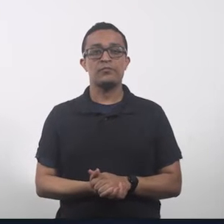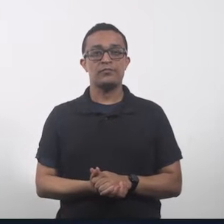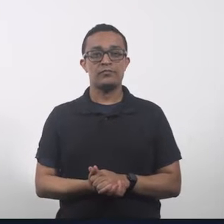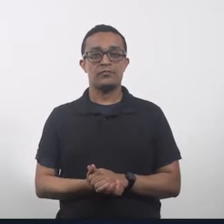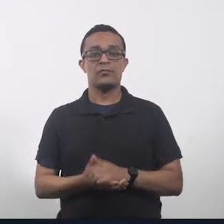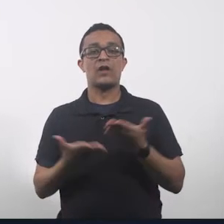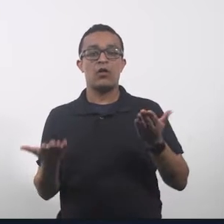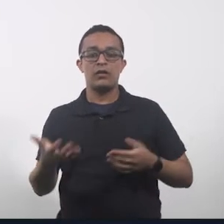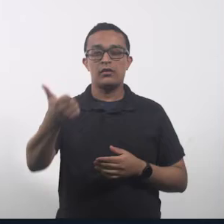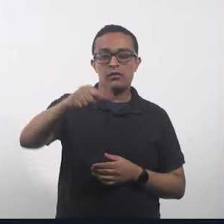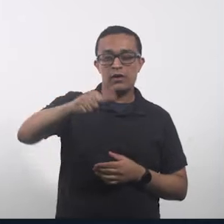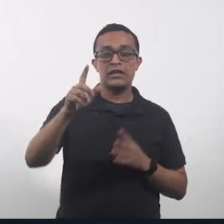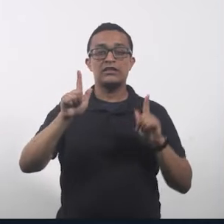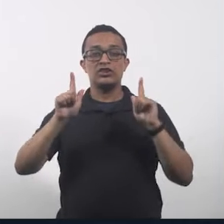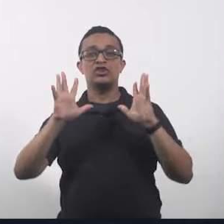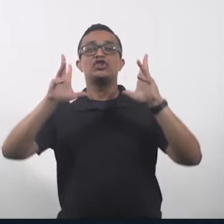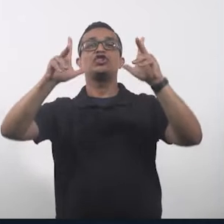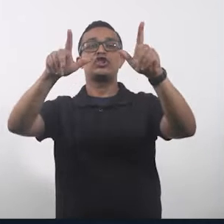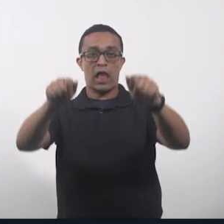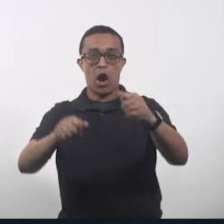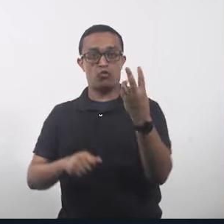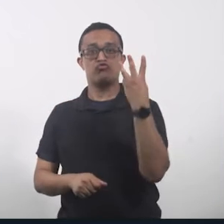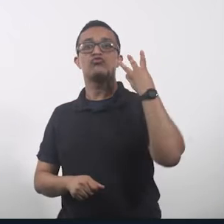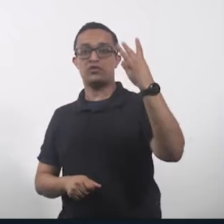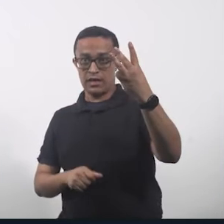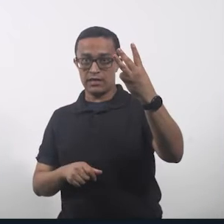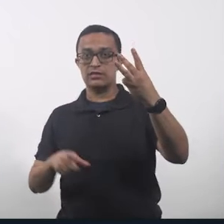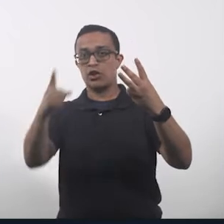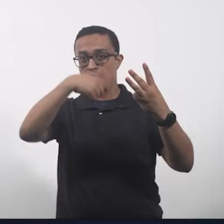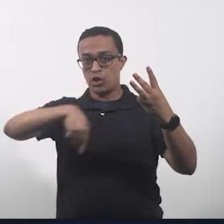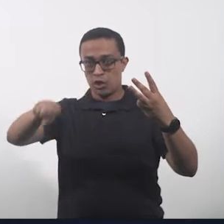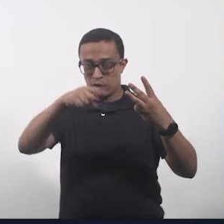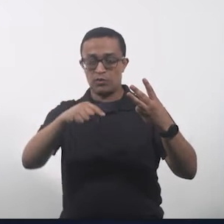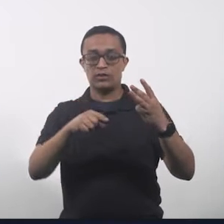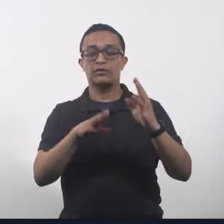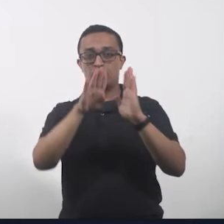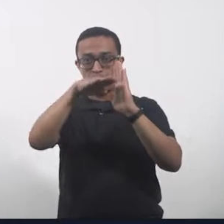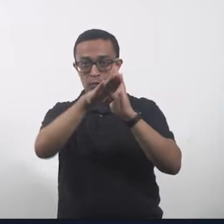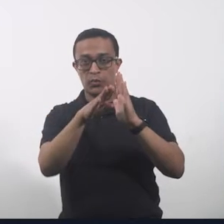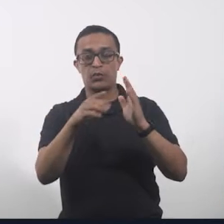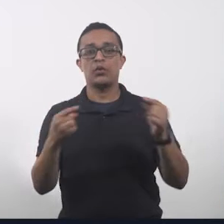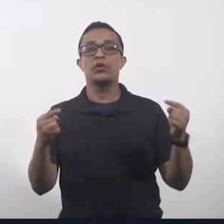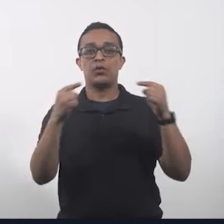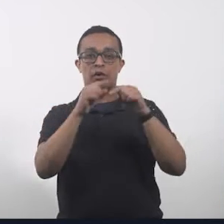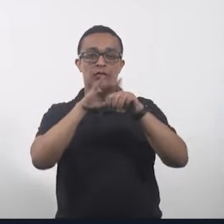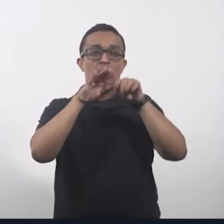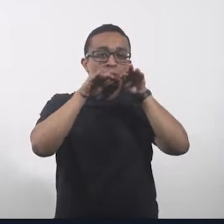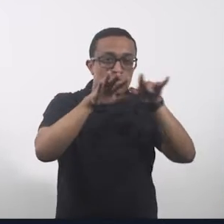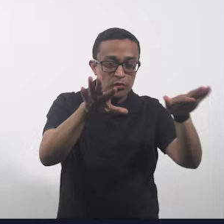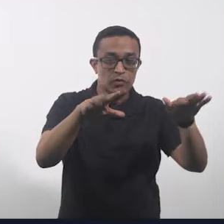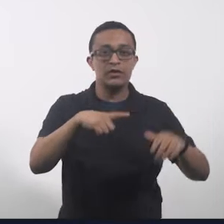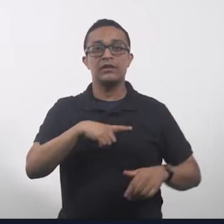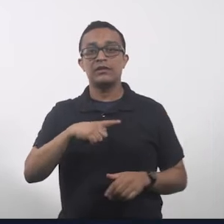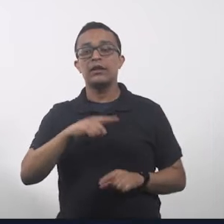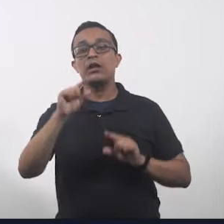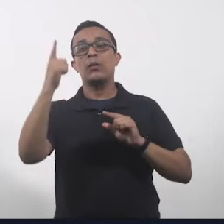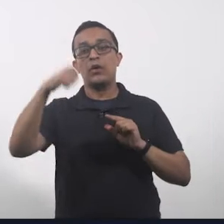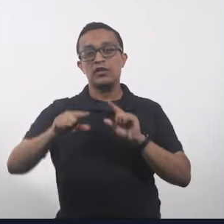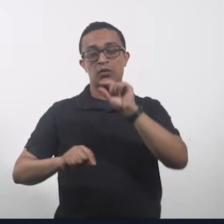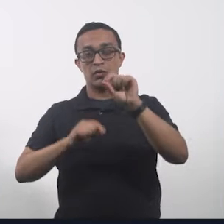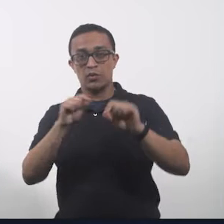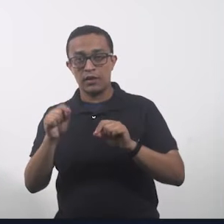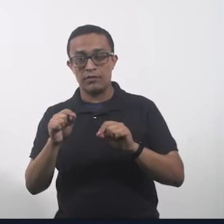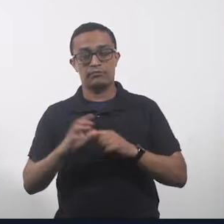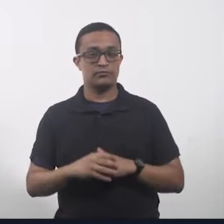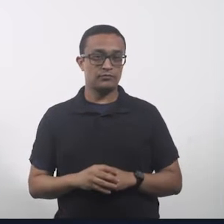Na avaliação geral, então, desses 3 indicadores que nós consideramos como indicadores epidemiológicos, nós teríamos ainda a incidência, então, total